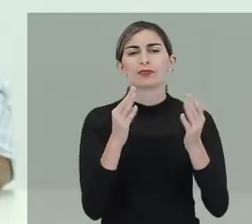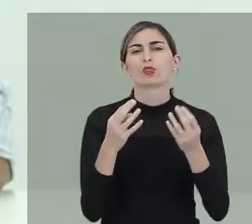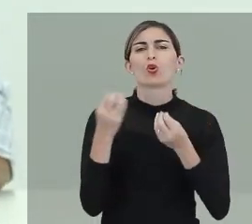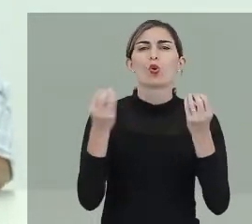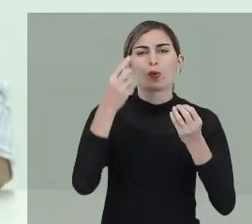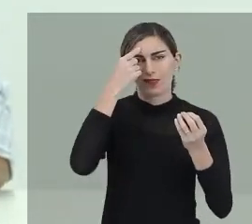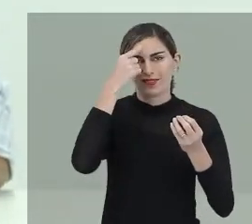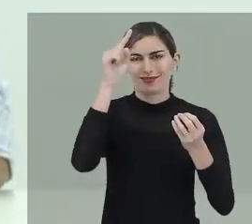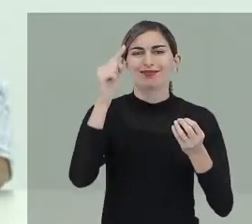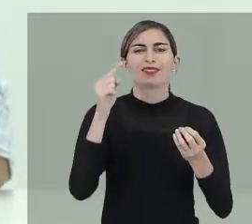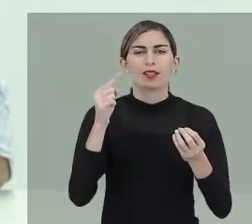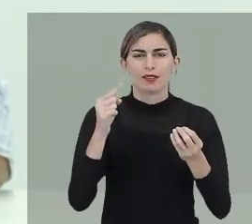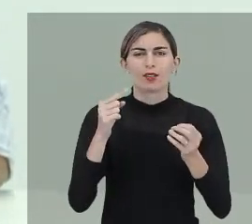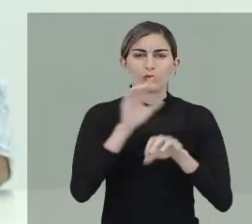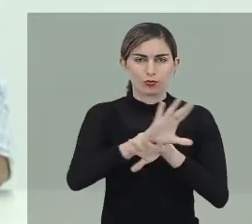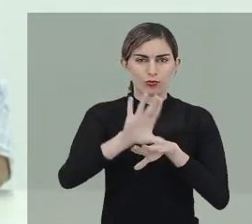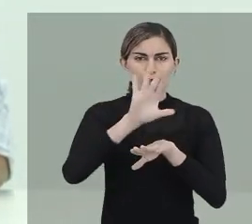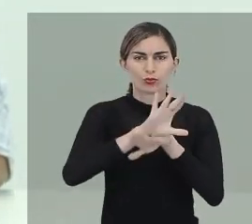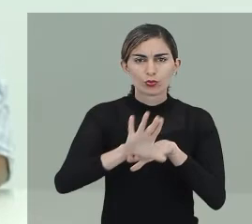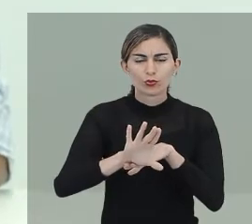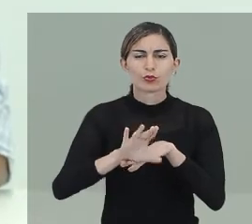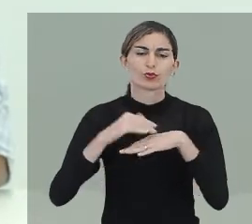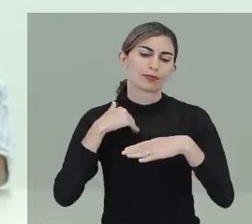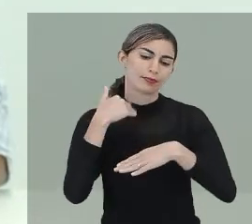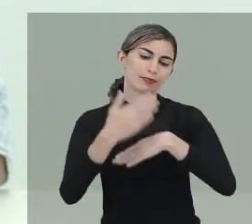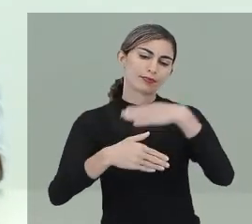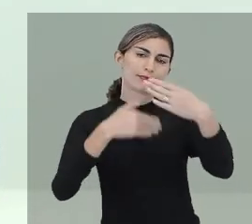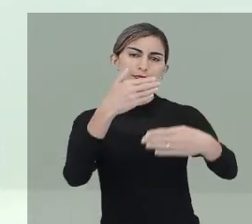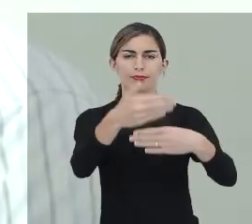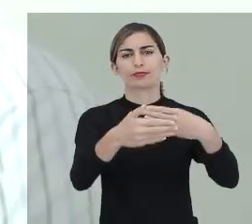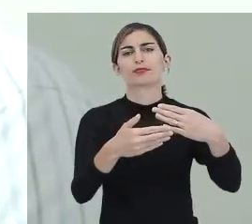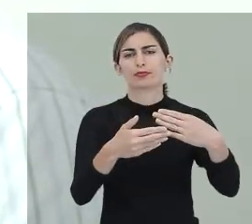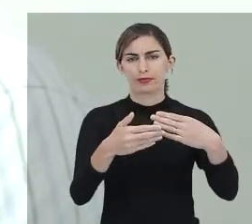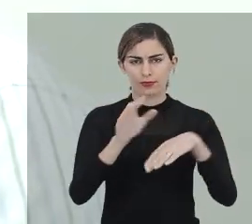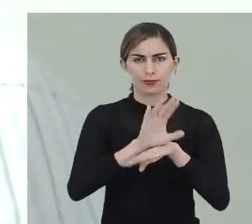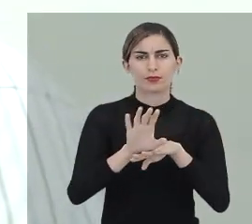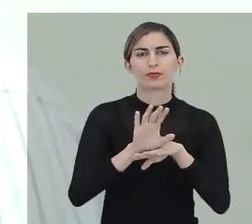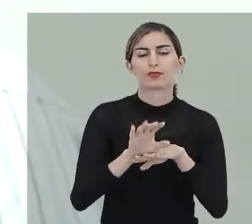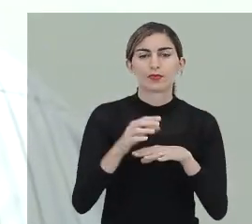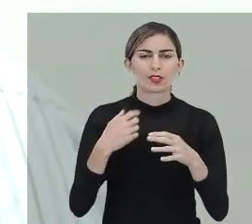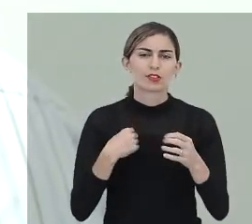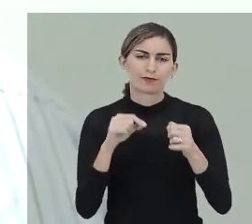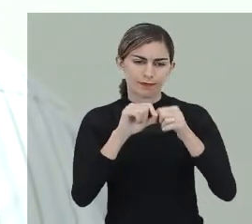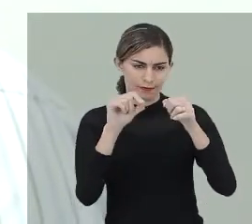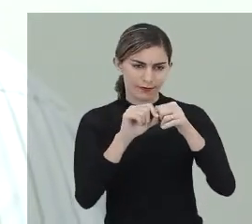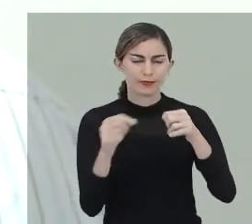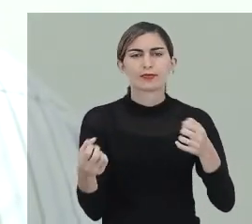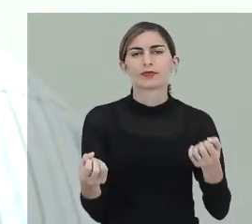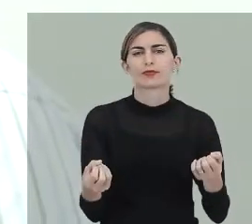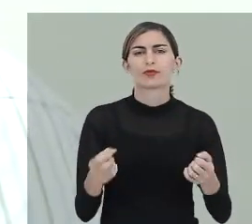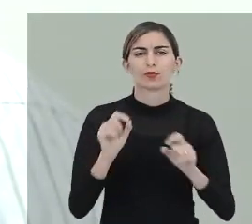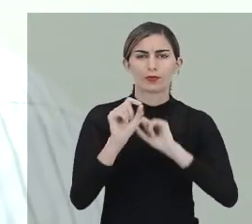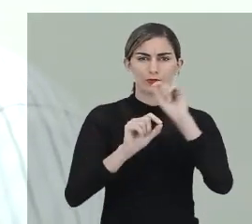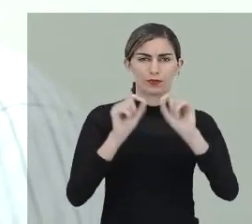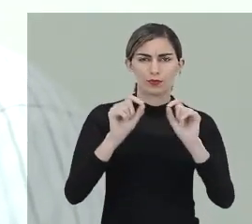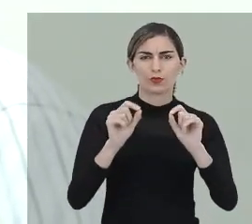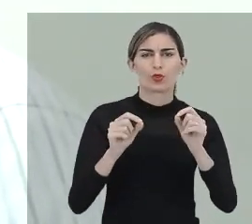a ideia do curso é a gente, à medida que for avançando, a gente ir construindo